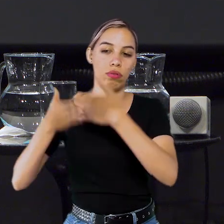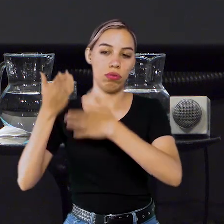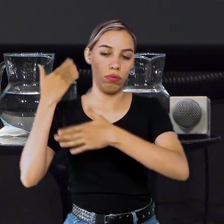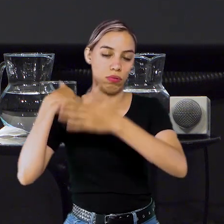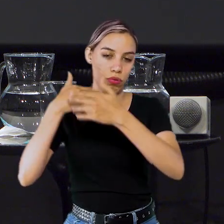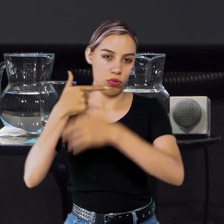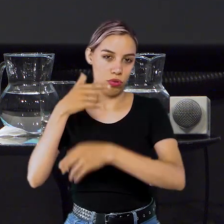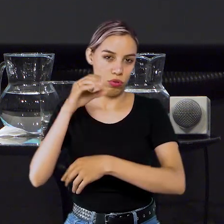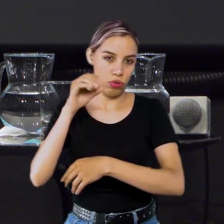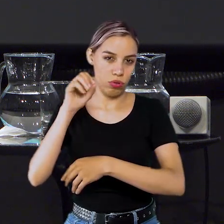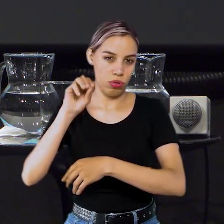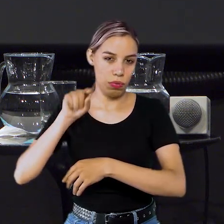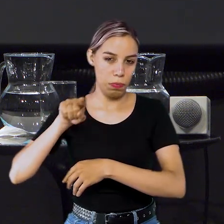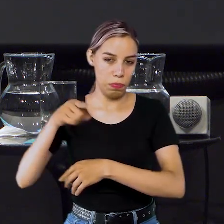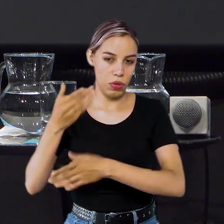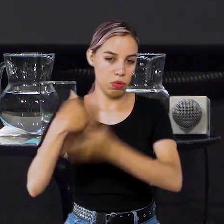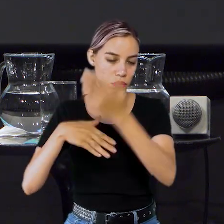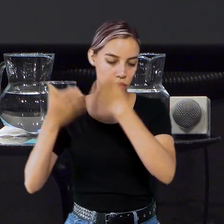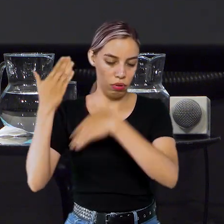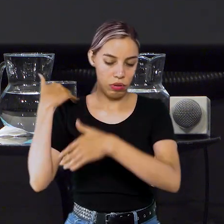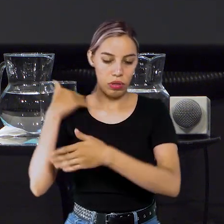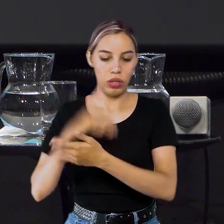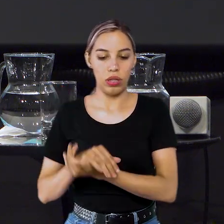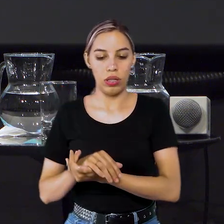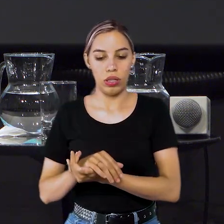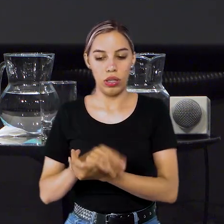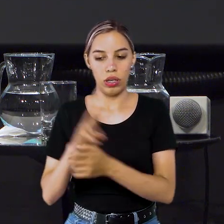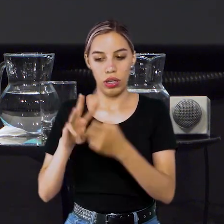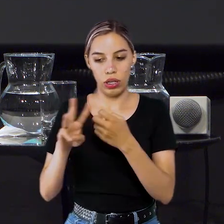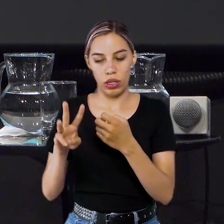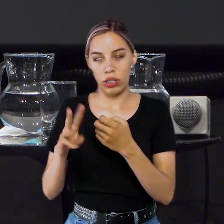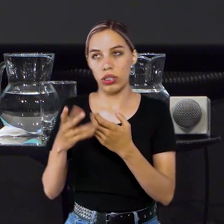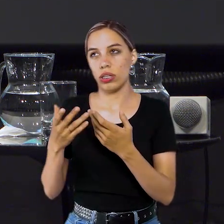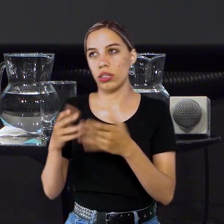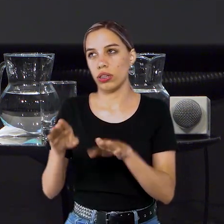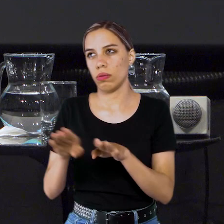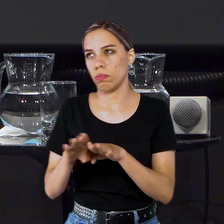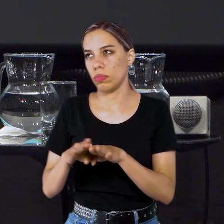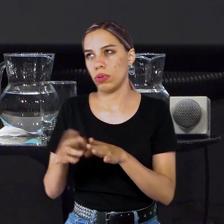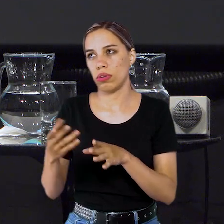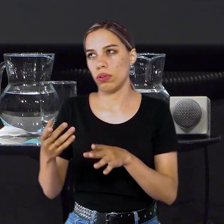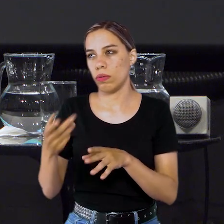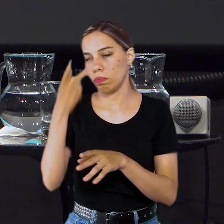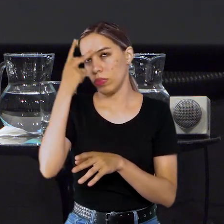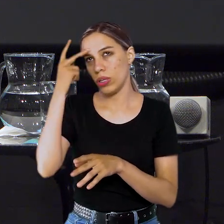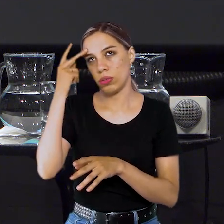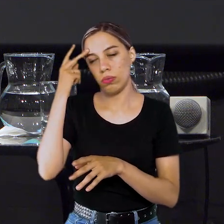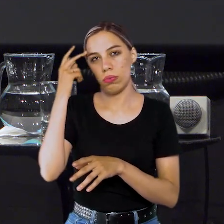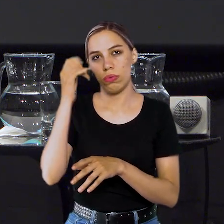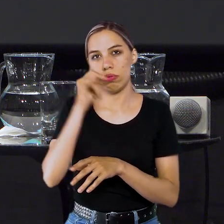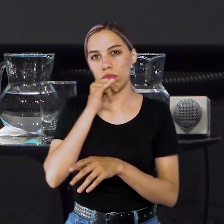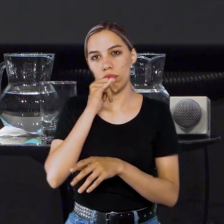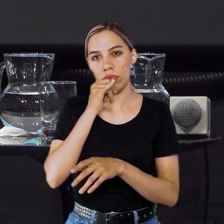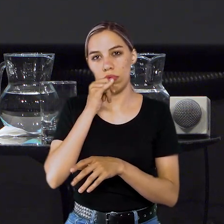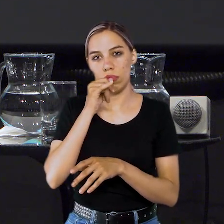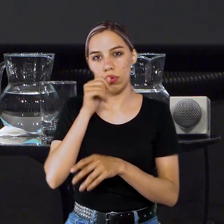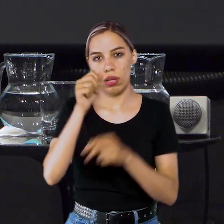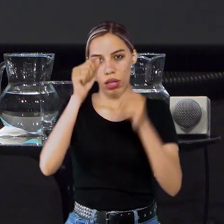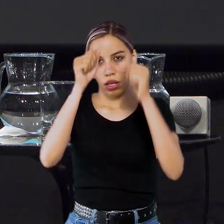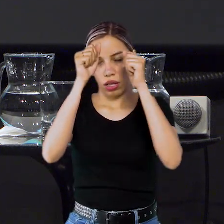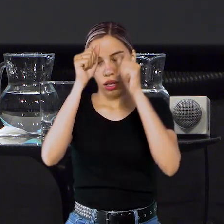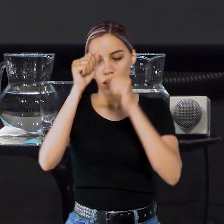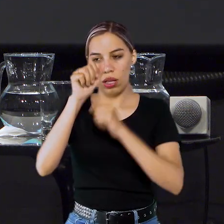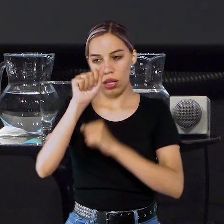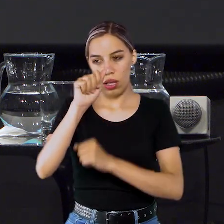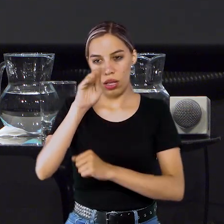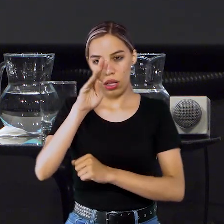saberes, né? Se a gente pegar por exemplo, Abraão, por exemplo, ele tinha belas palavras. Isso